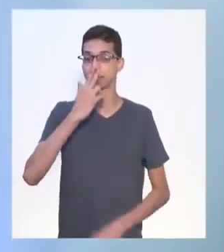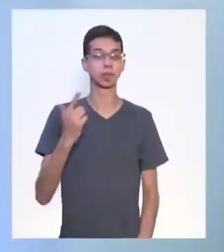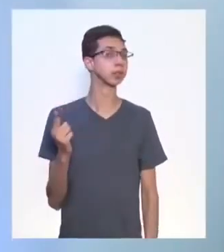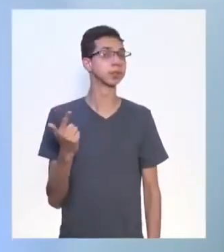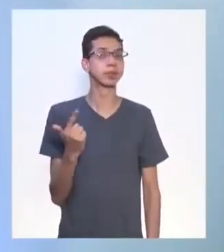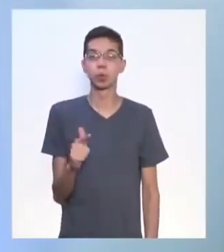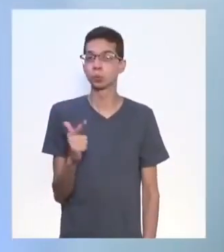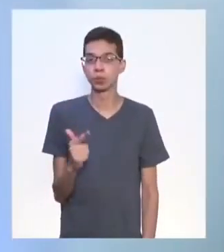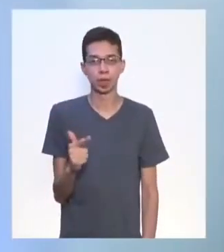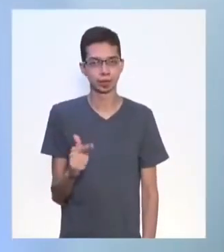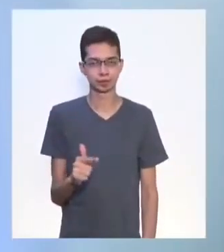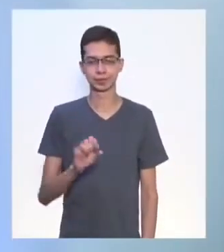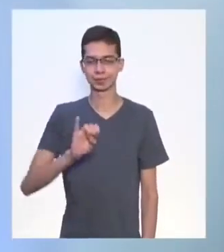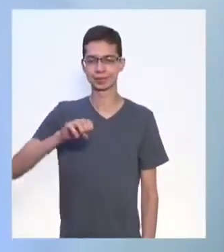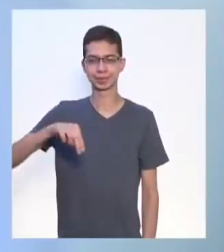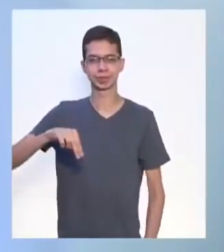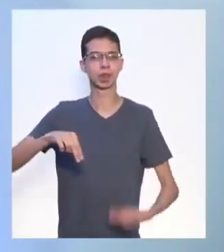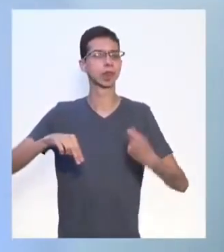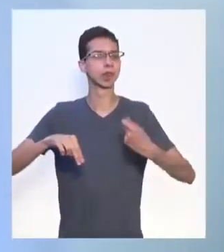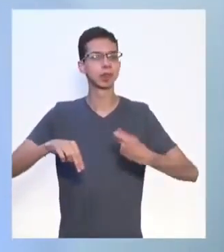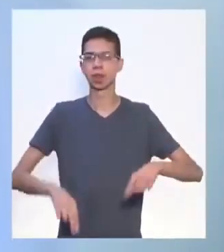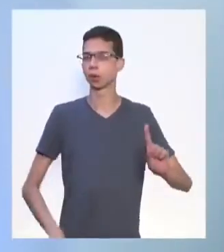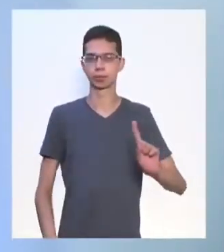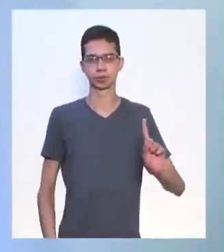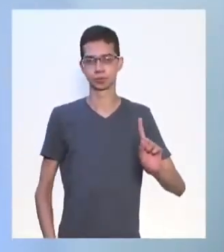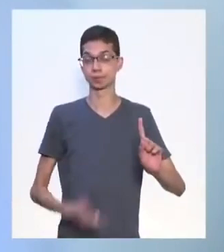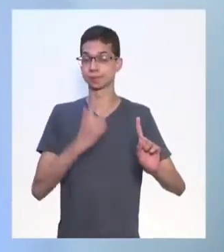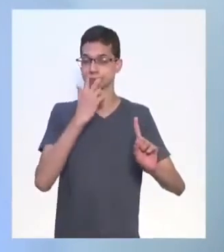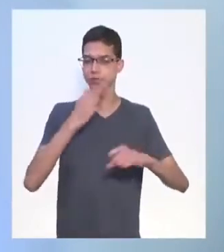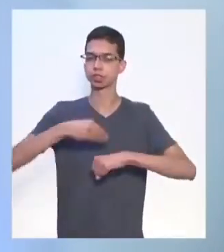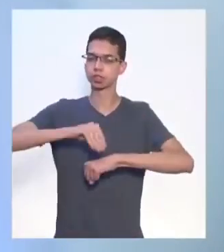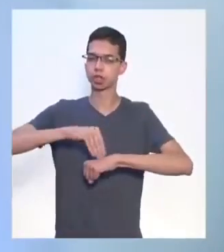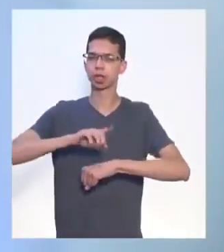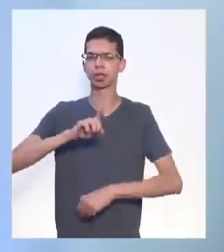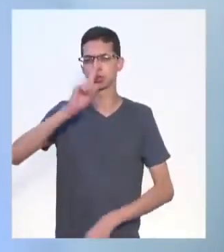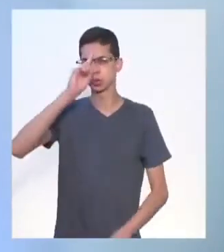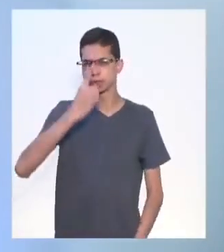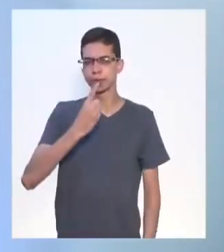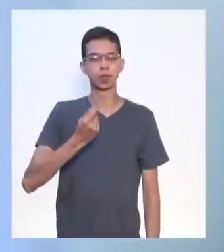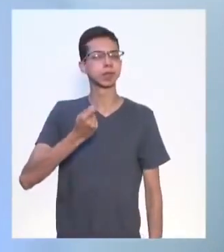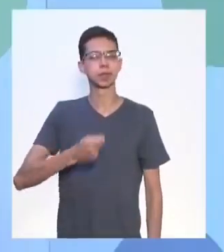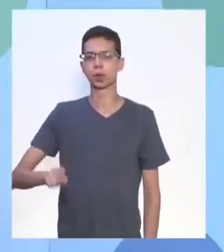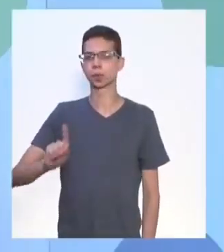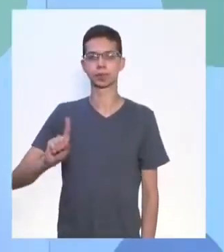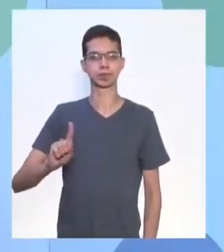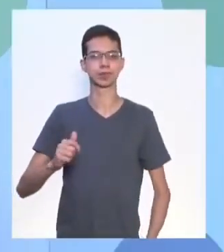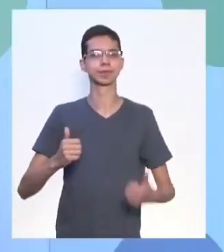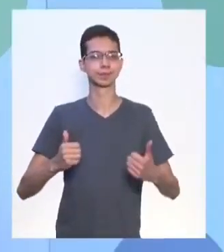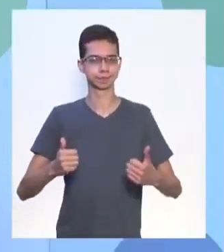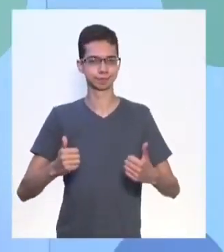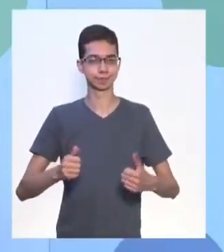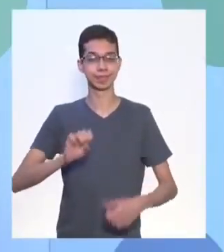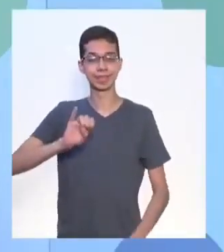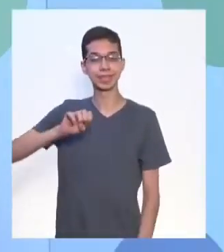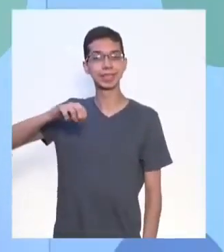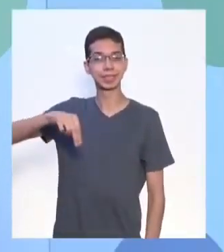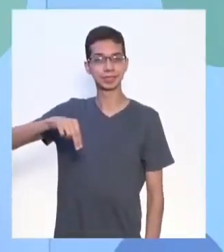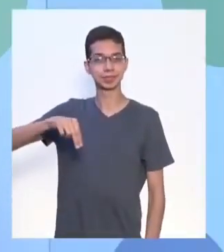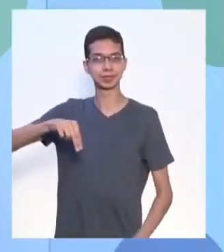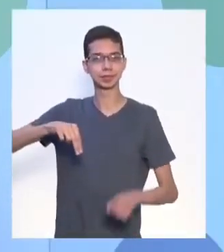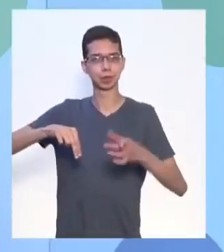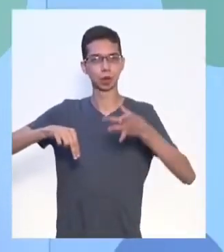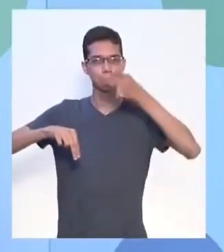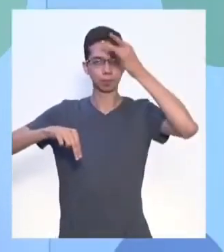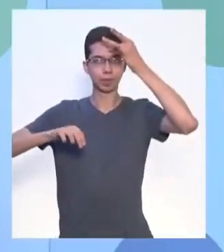tem a necessidade. Então, é uma dica aí para vocês ficarem com dúvida na hora, né? É uma marca, né? Isso. Você fica com essa marca que o in é um prefixo